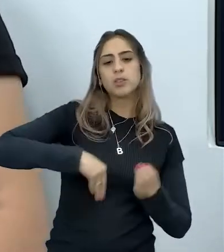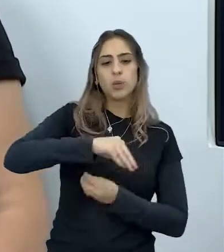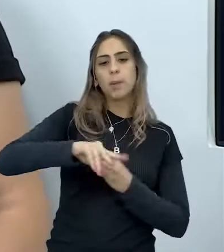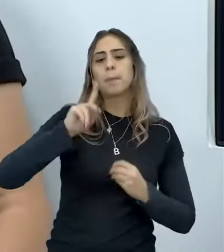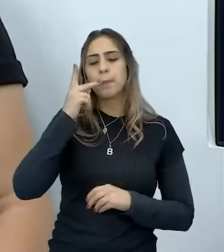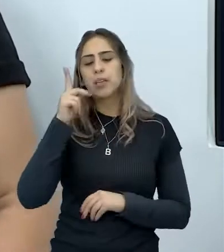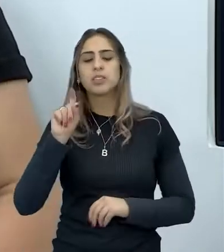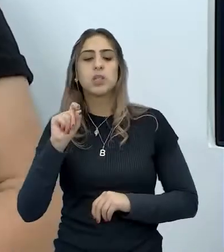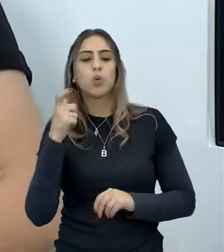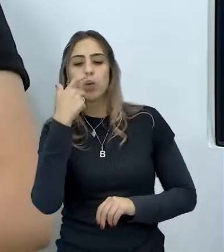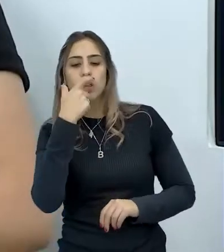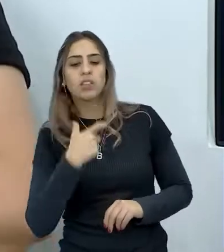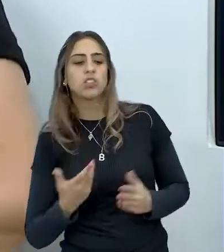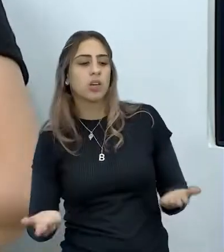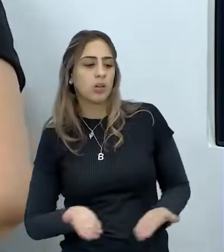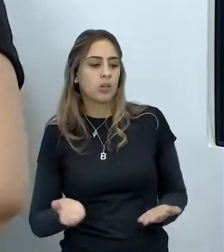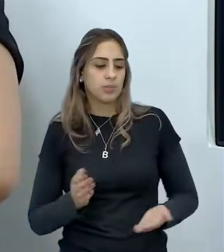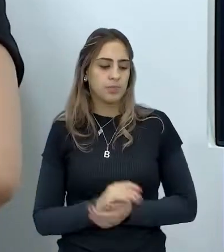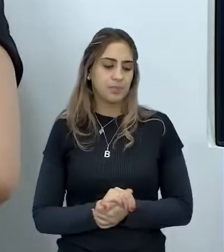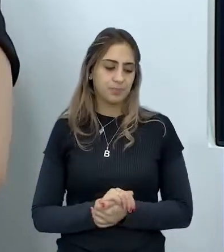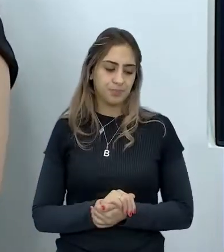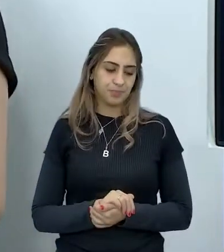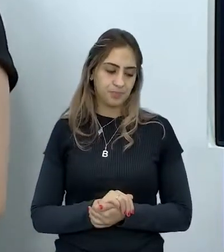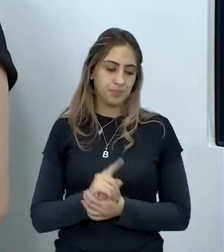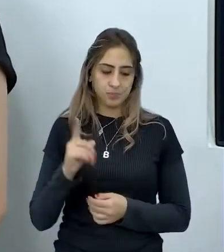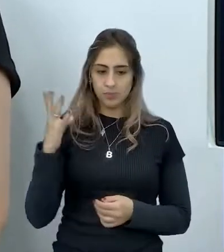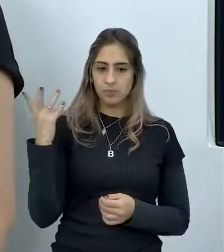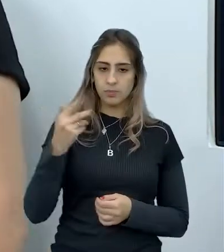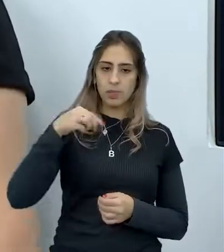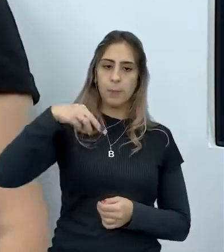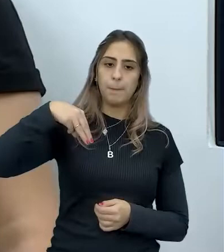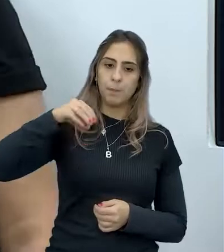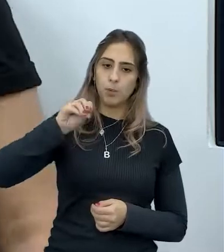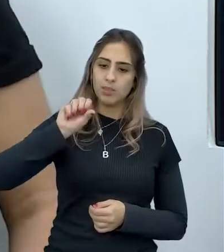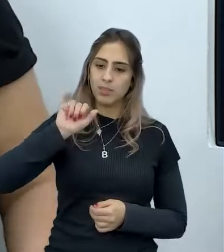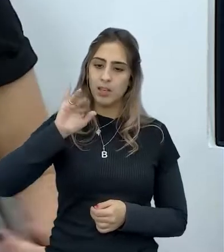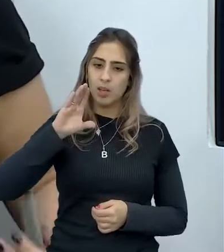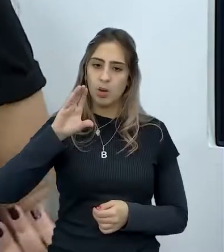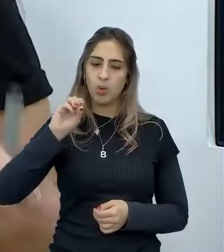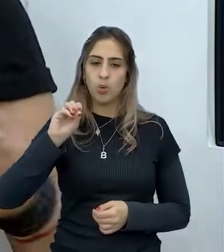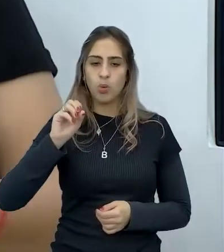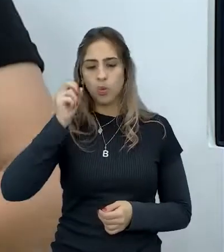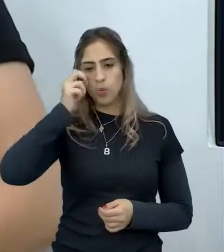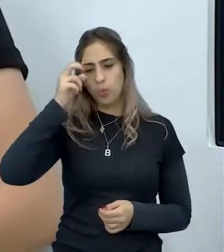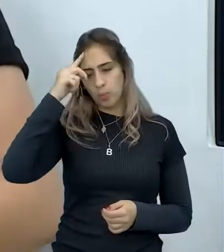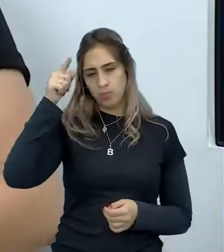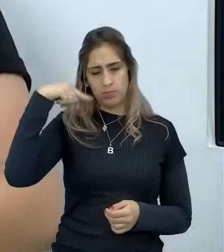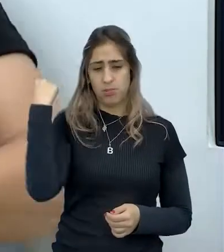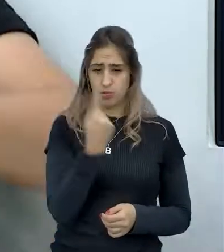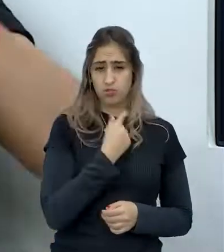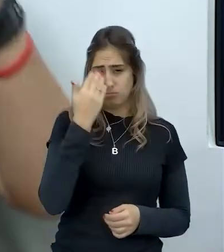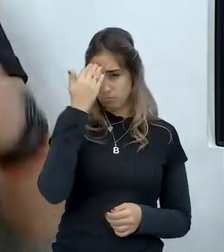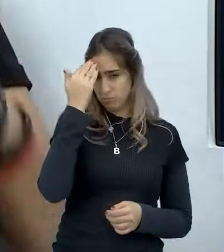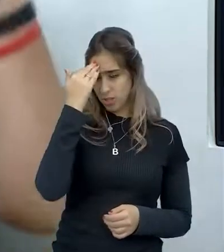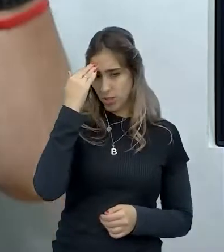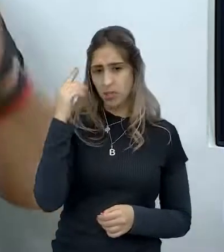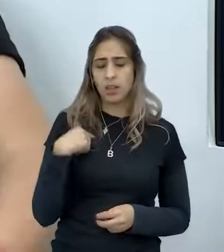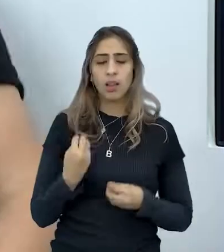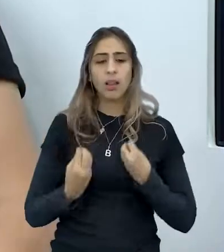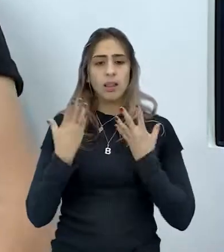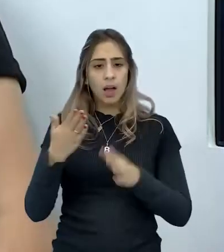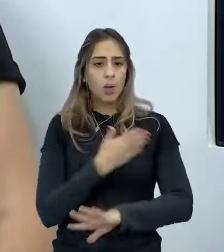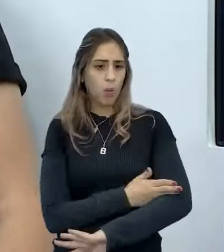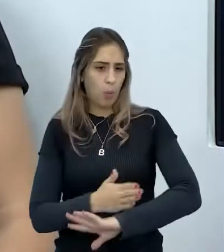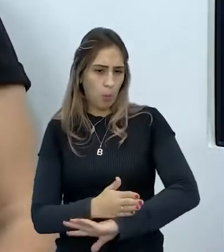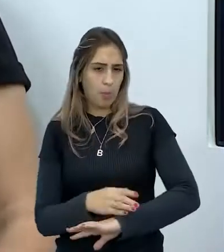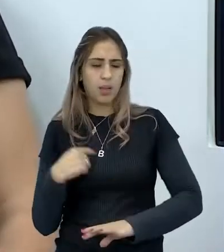o que a gente é hoje, né? Um belo e lindo mosaico cultural. E aí, pra gente entender isso, né, pra gente começar a dar o